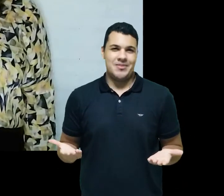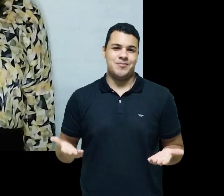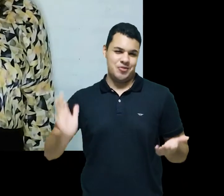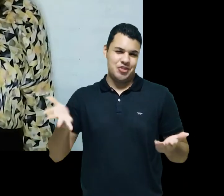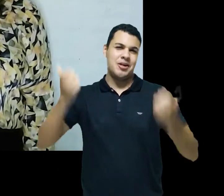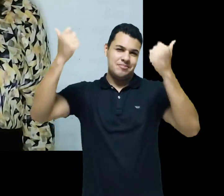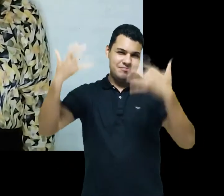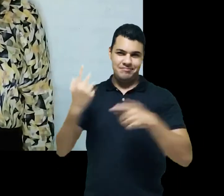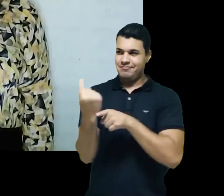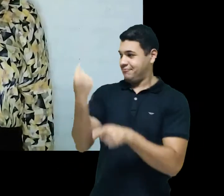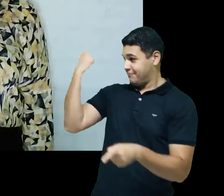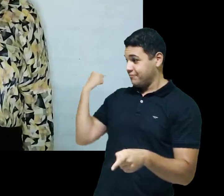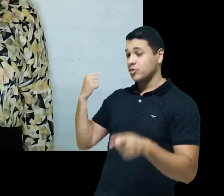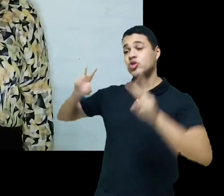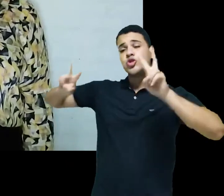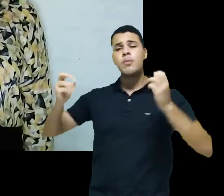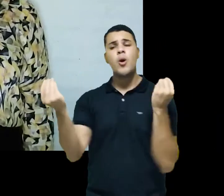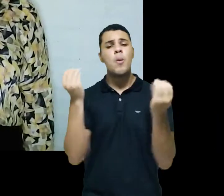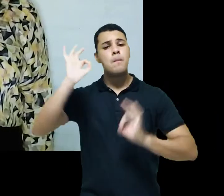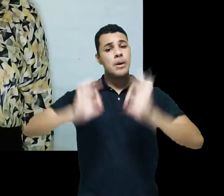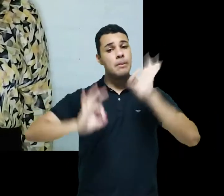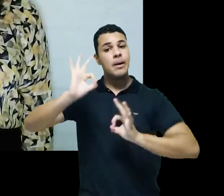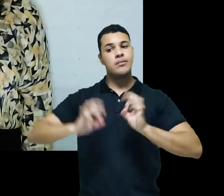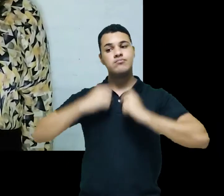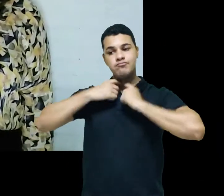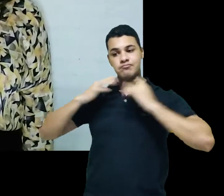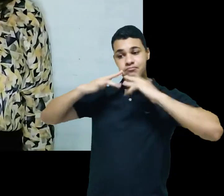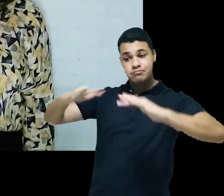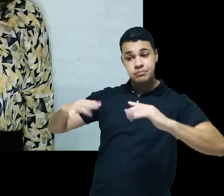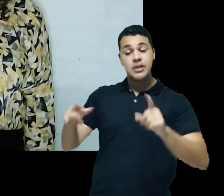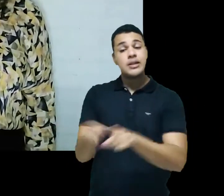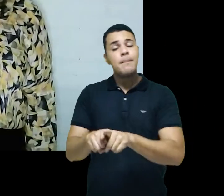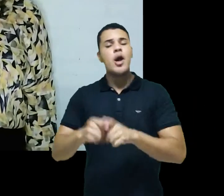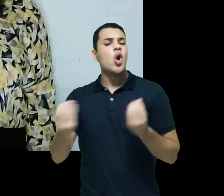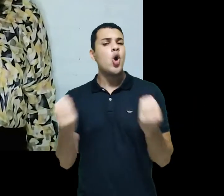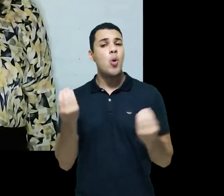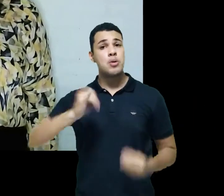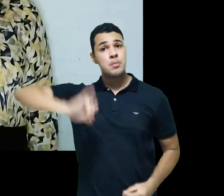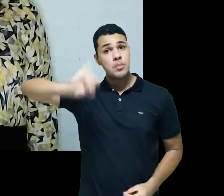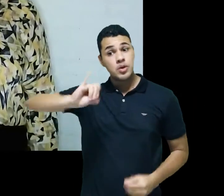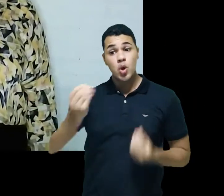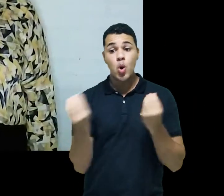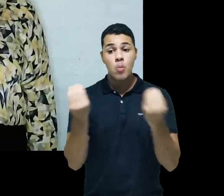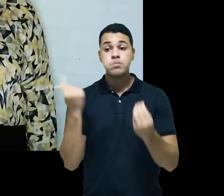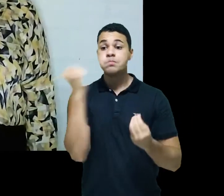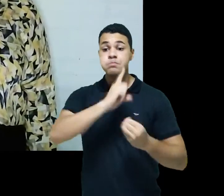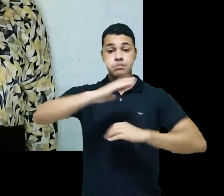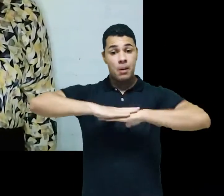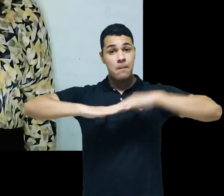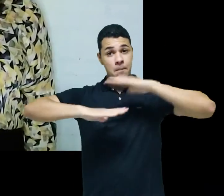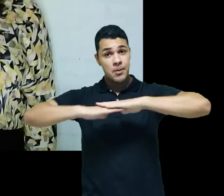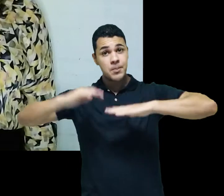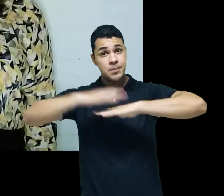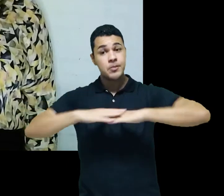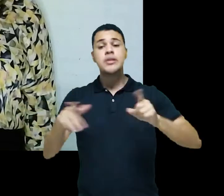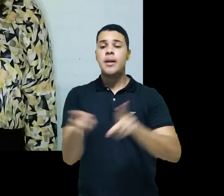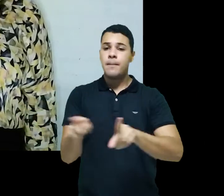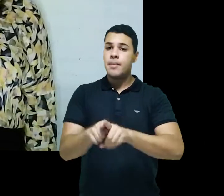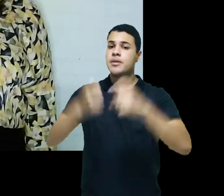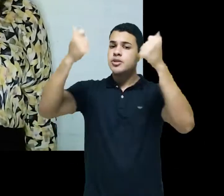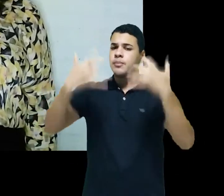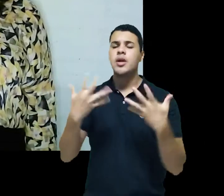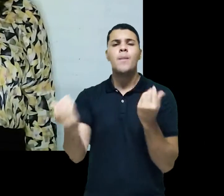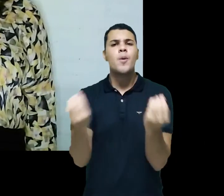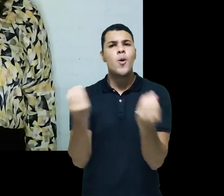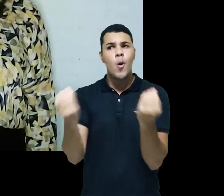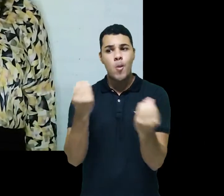passada, falamos sobre o preparo vocal, sua importância e como podemos estruturá-lo. Também falamos